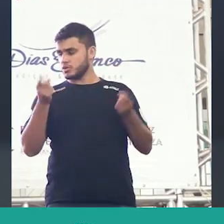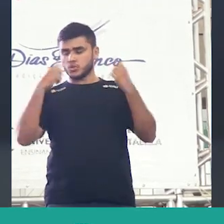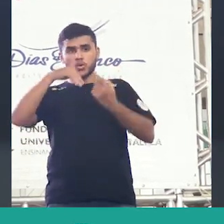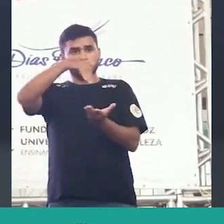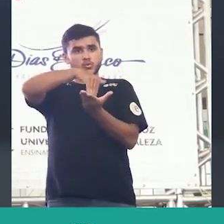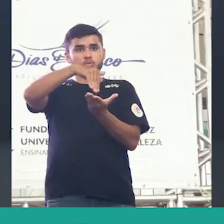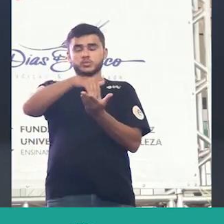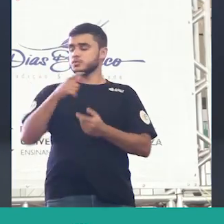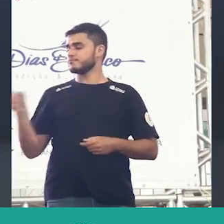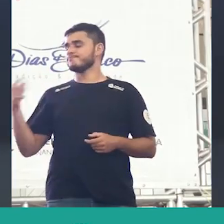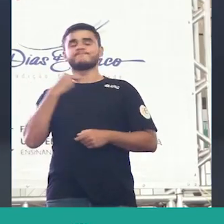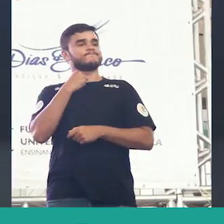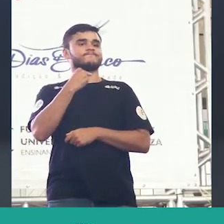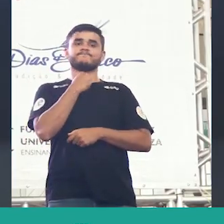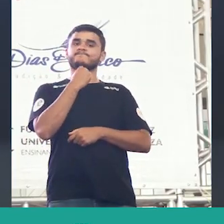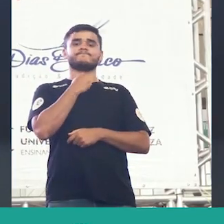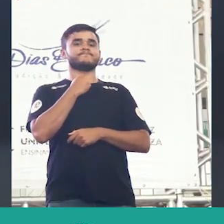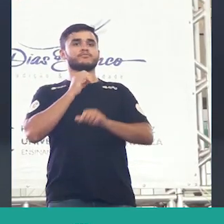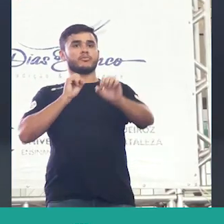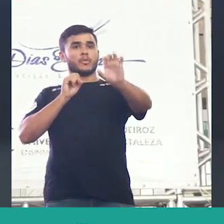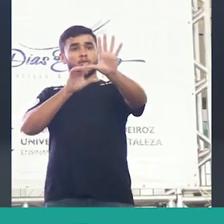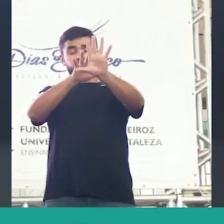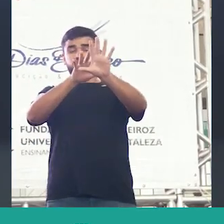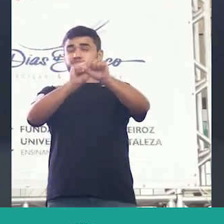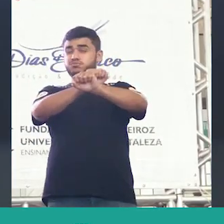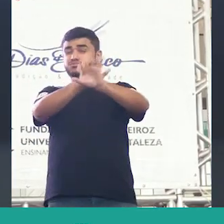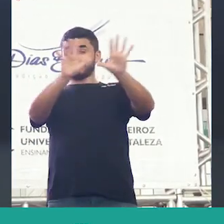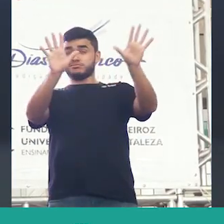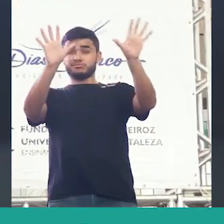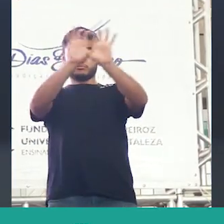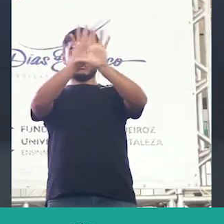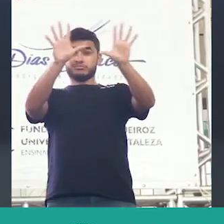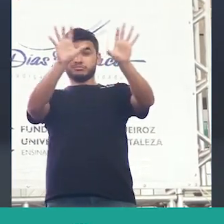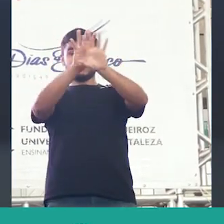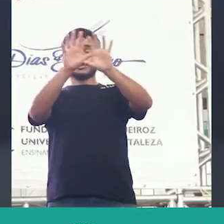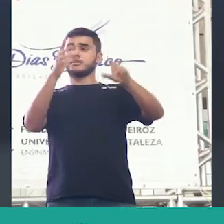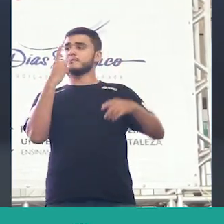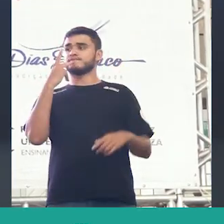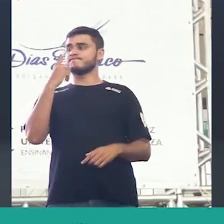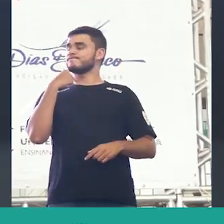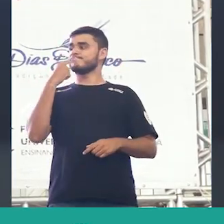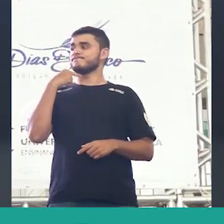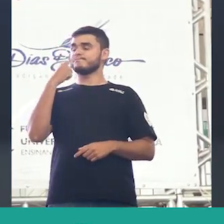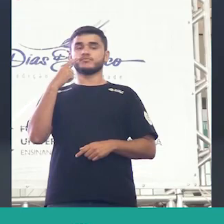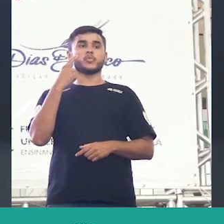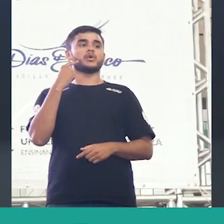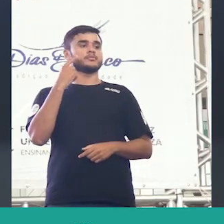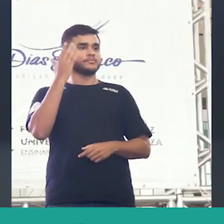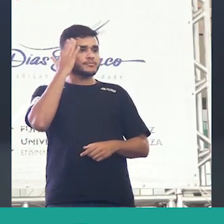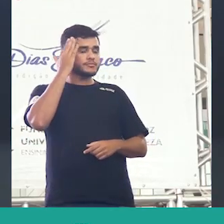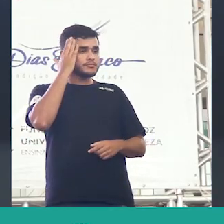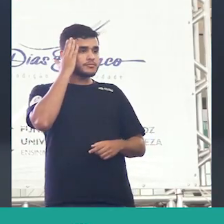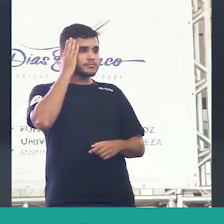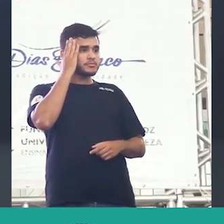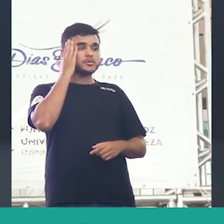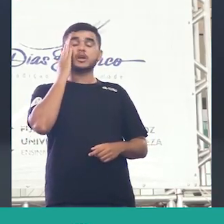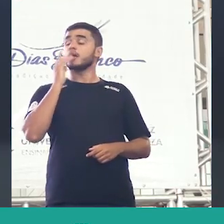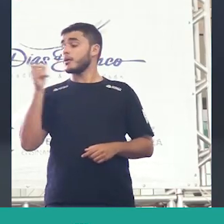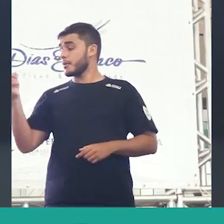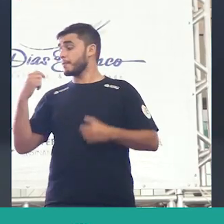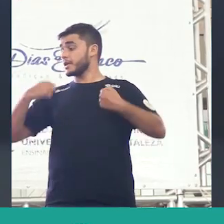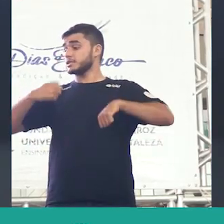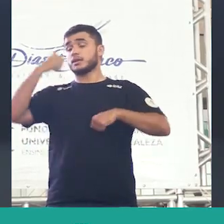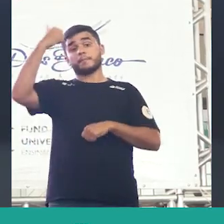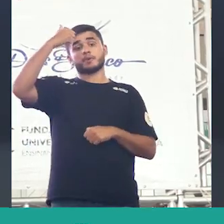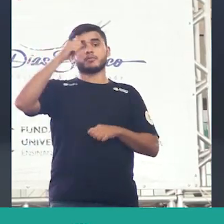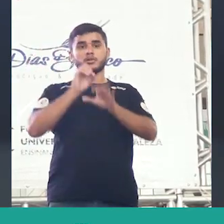extensa? De jeito nenhum. Porque senão ficava uma mistura entre sombra e penumbra, não ficava bem desenhado, entendeu? Então só pode